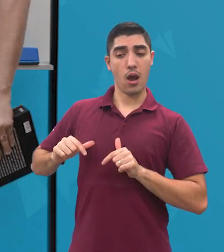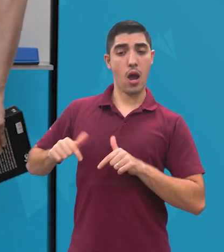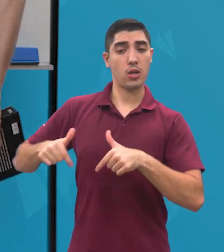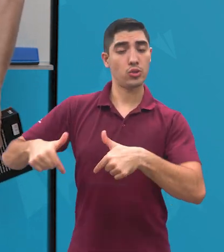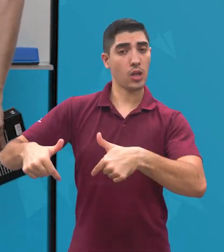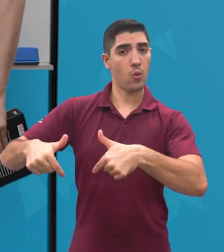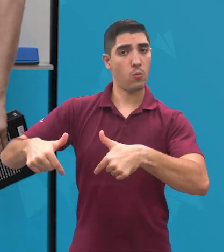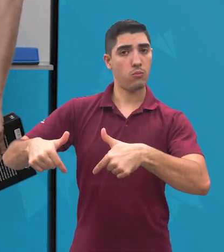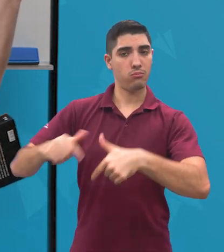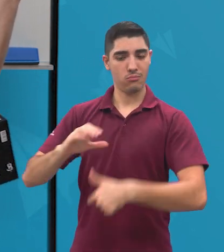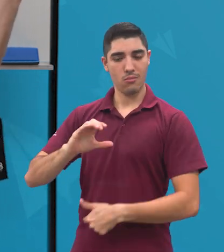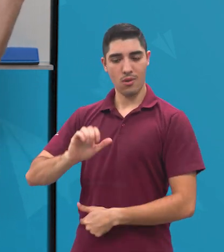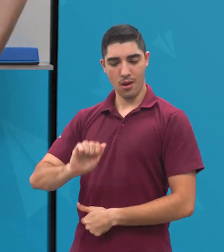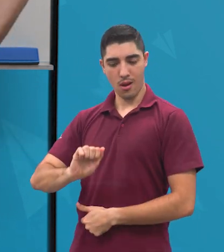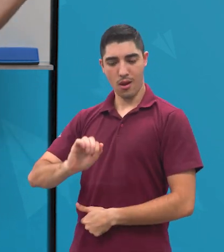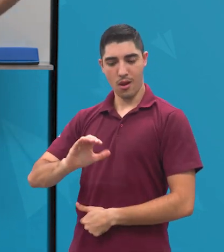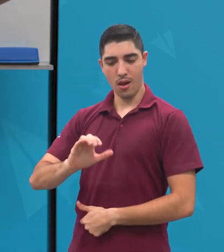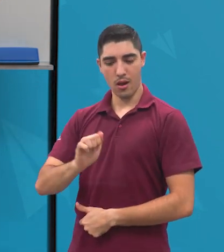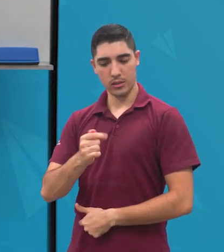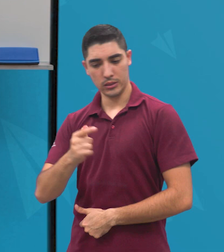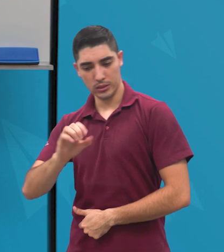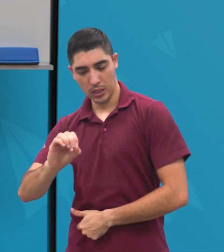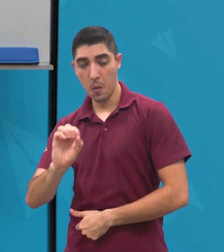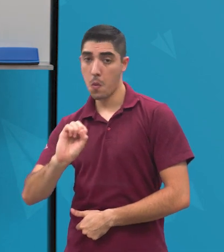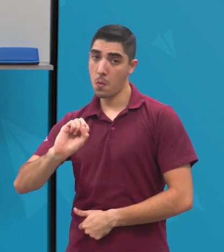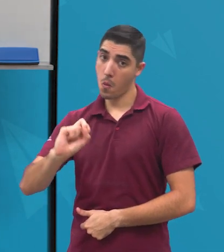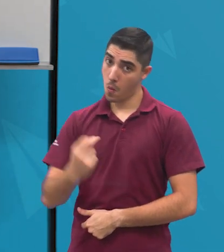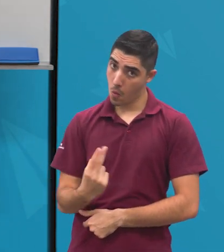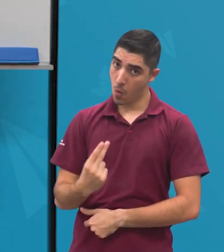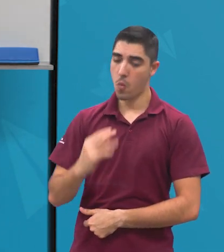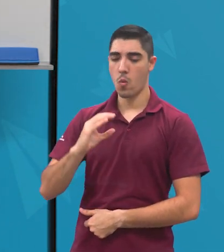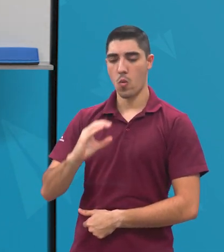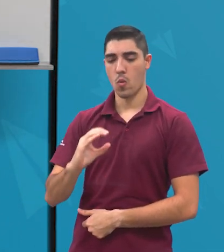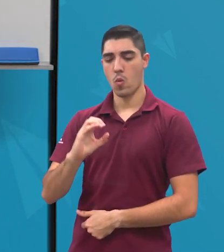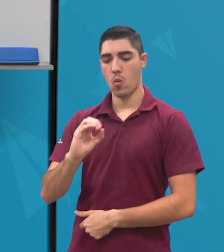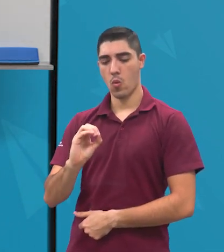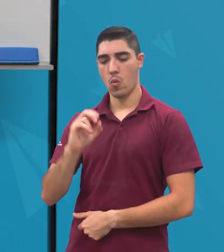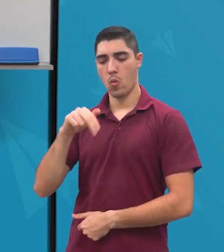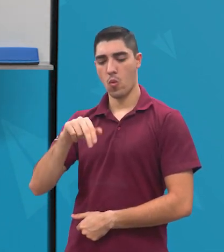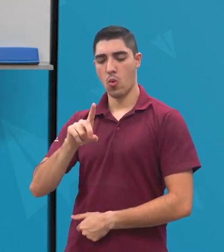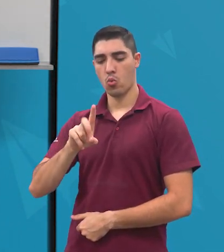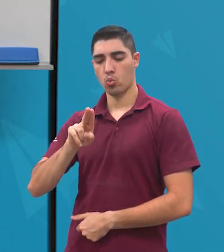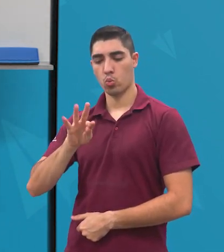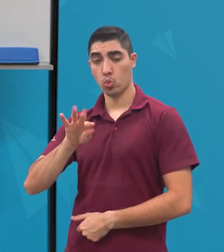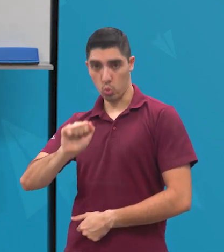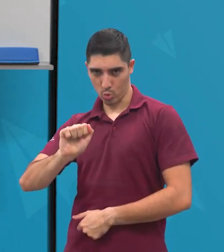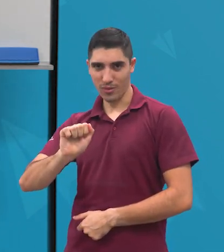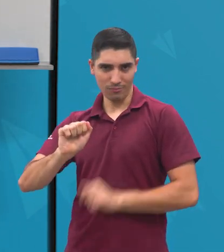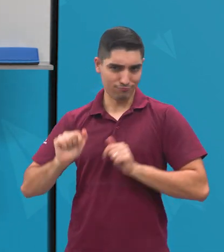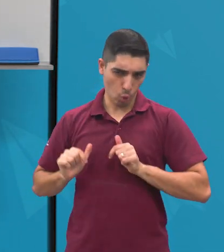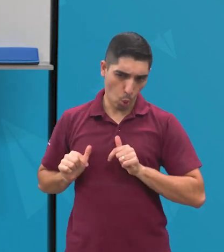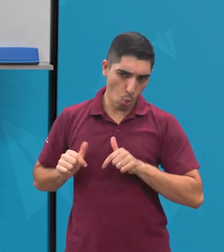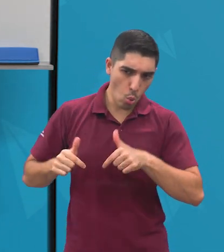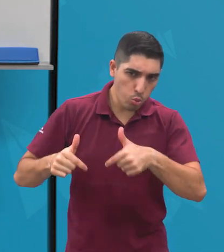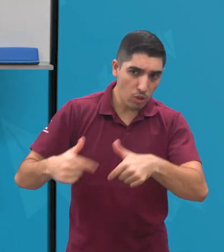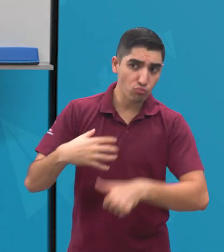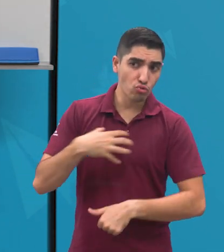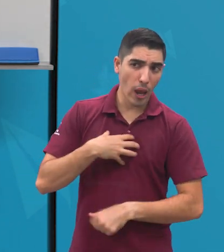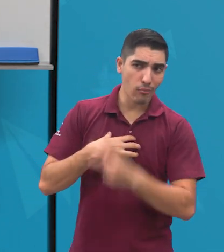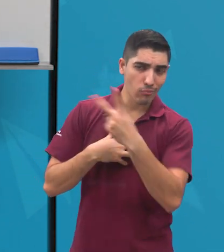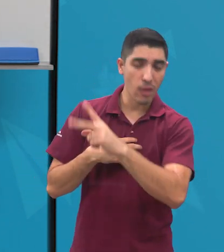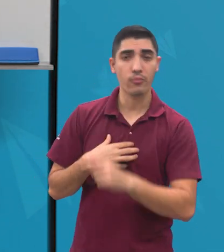homens e mulheres. A maneira como elas se comportam, os seus gestos, são